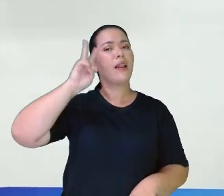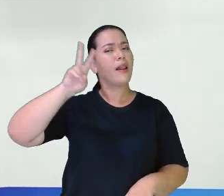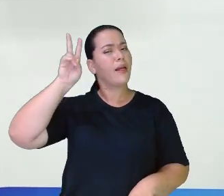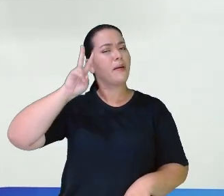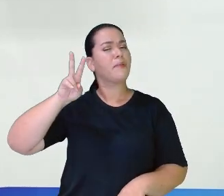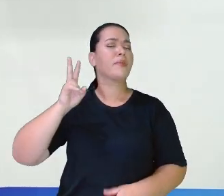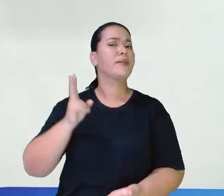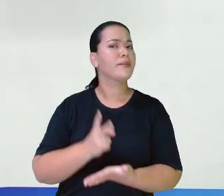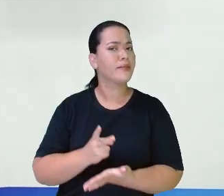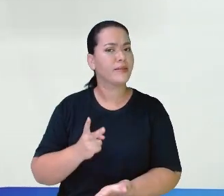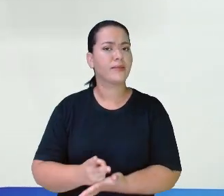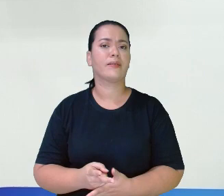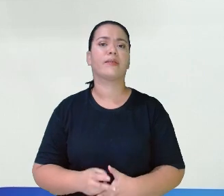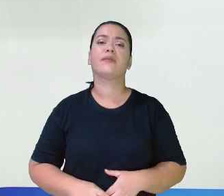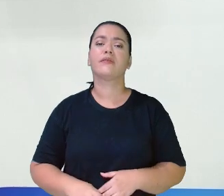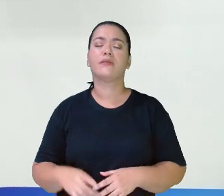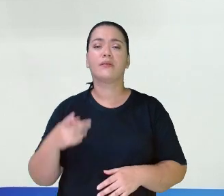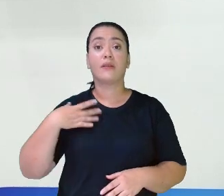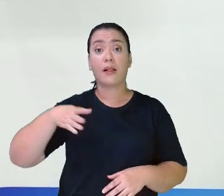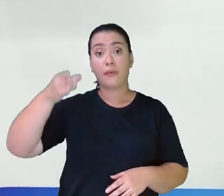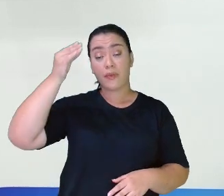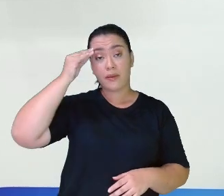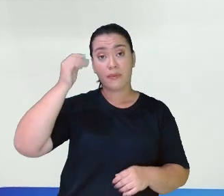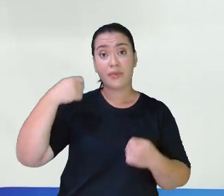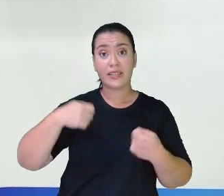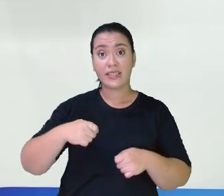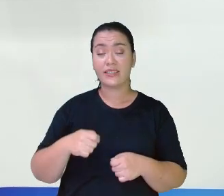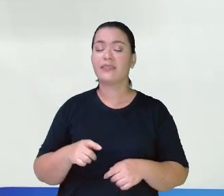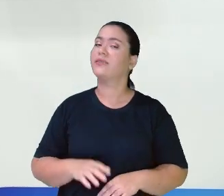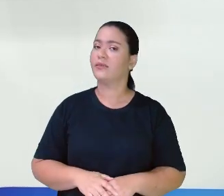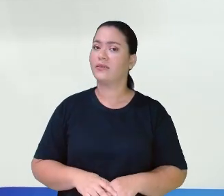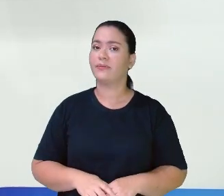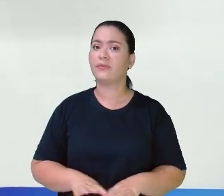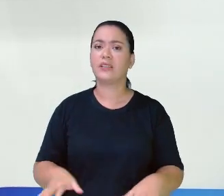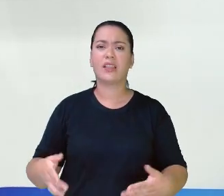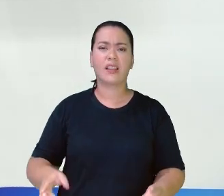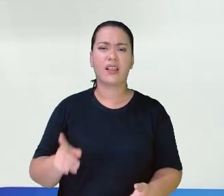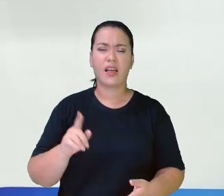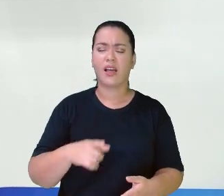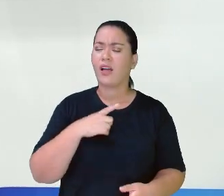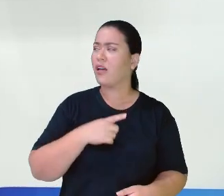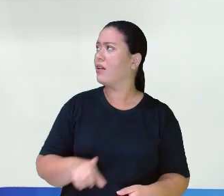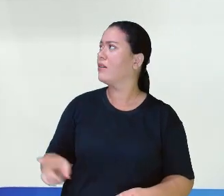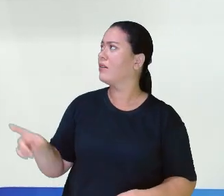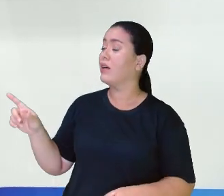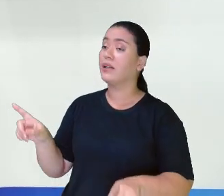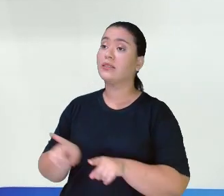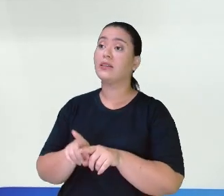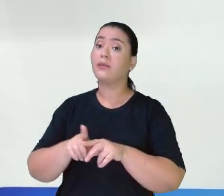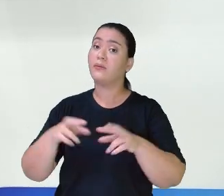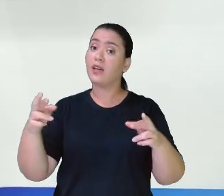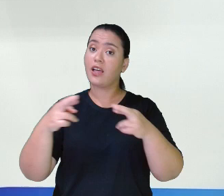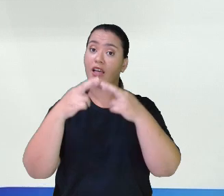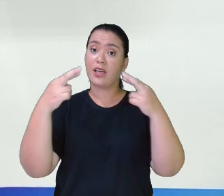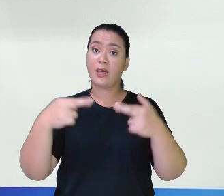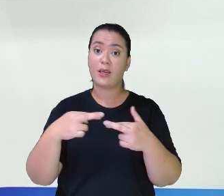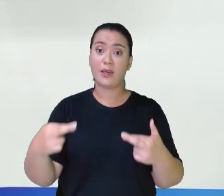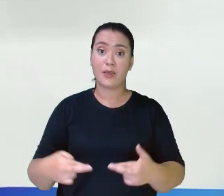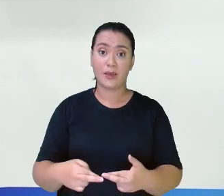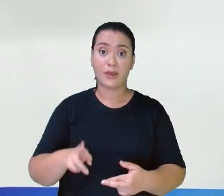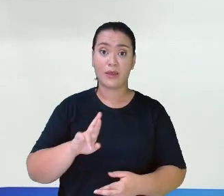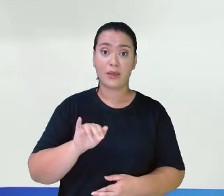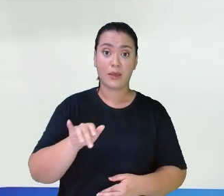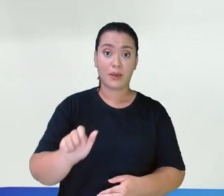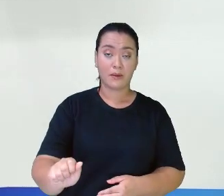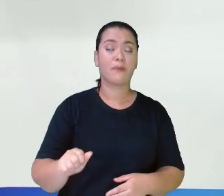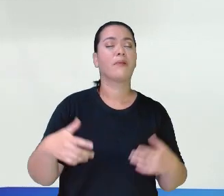aí lembrando, né? Nossa memória precisa estar ativada. No caso, ele aqui usou também as rimas. Nós já estudamos poemas